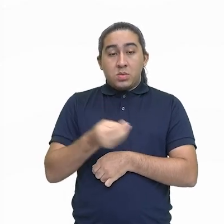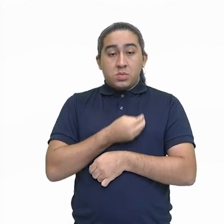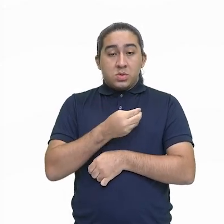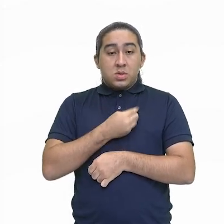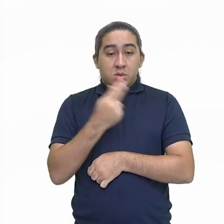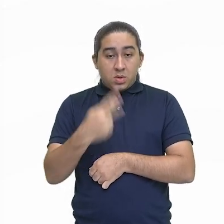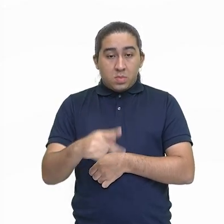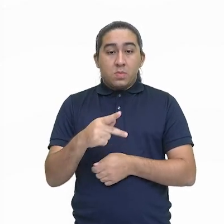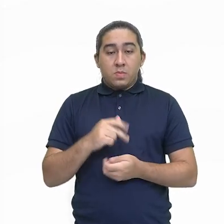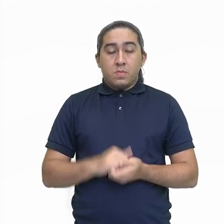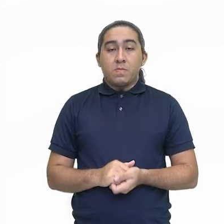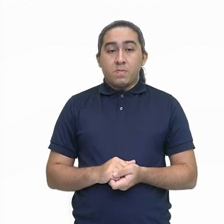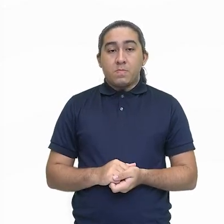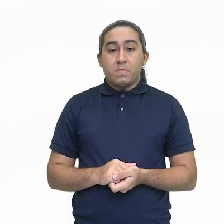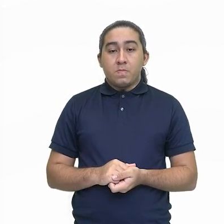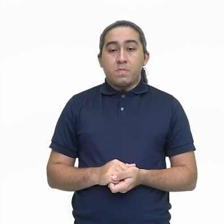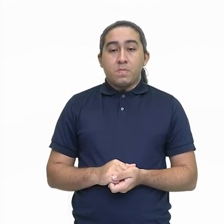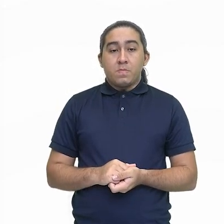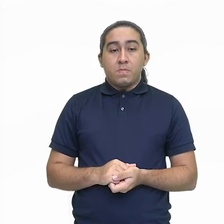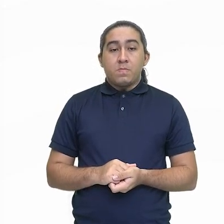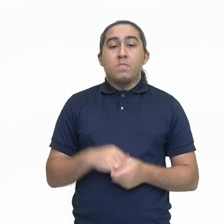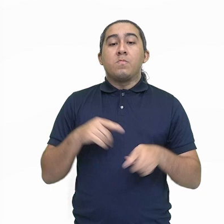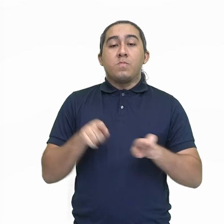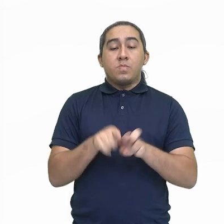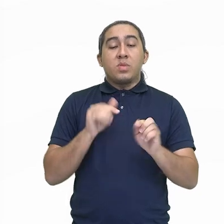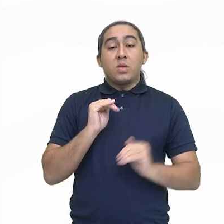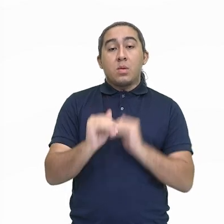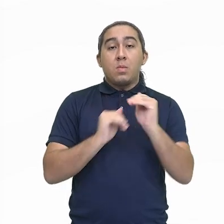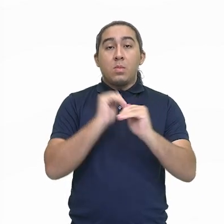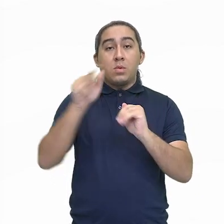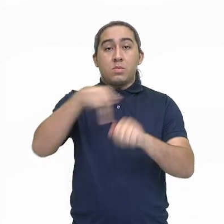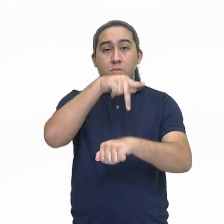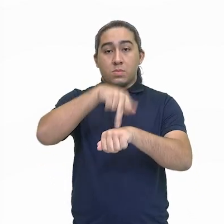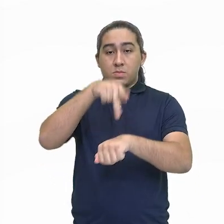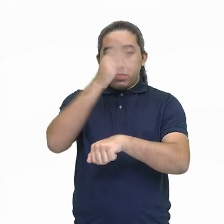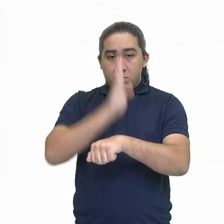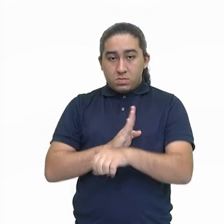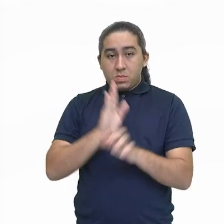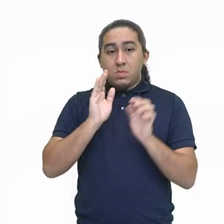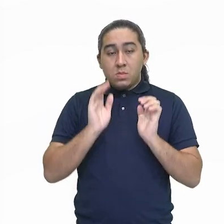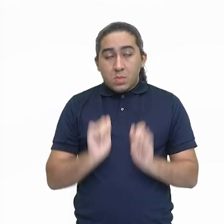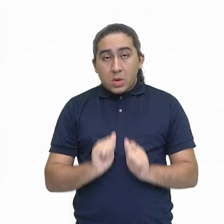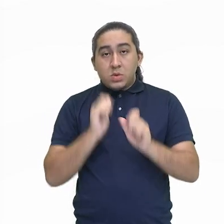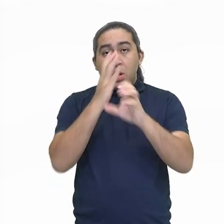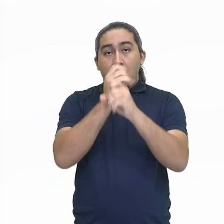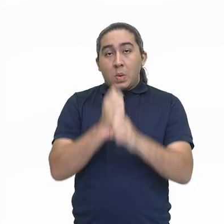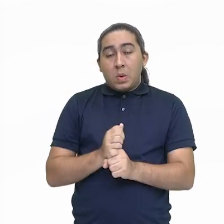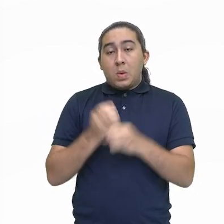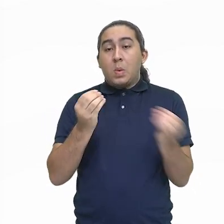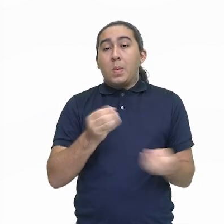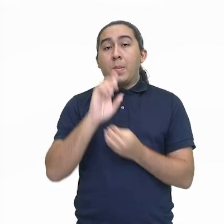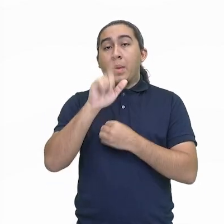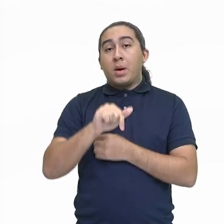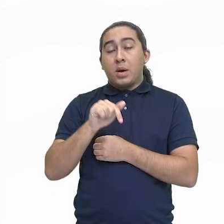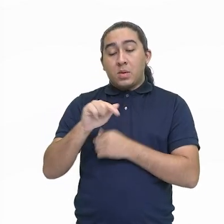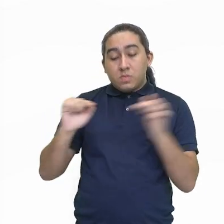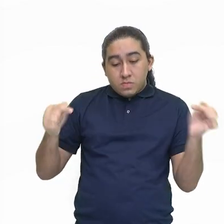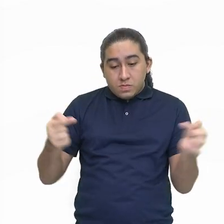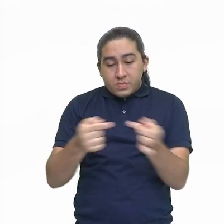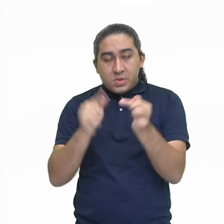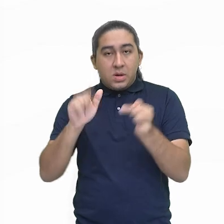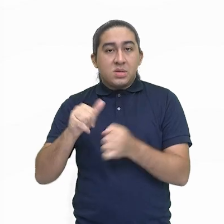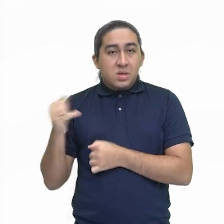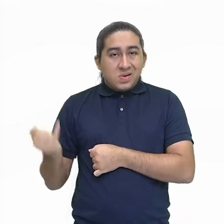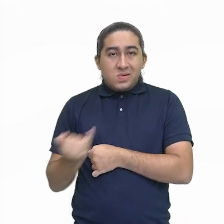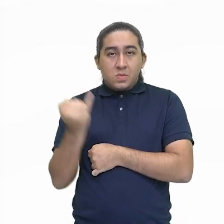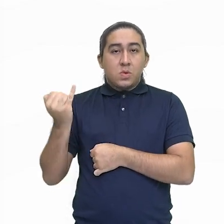E aí nós temos o desenvolvimento do Brasil, ele pode ser medido também, né, segundo esse importante indicador,